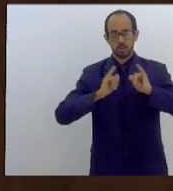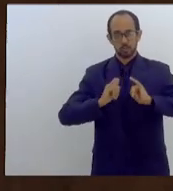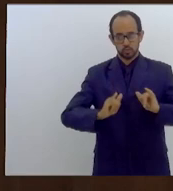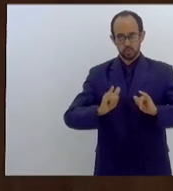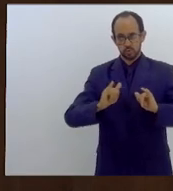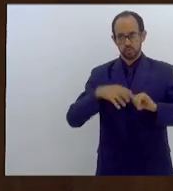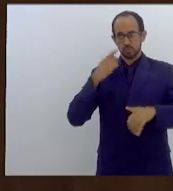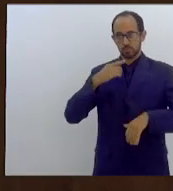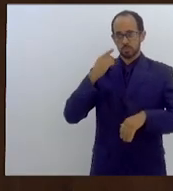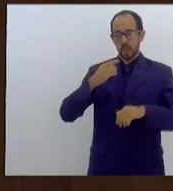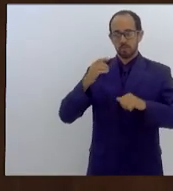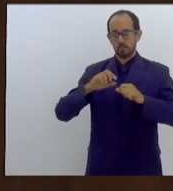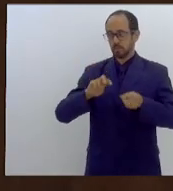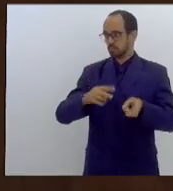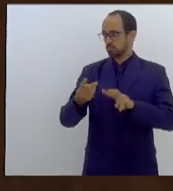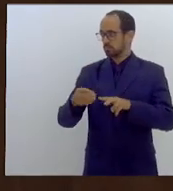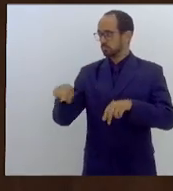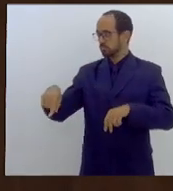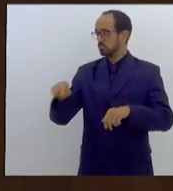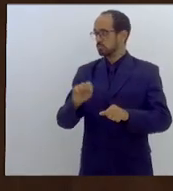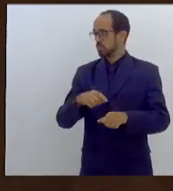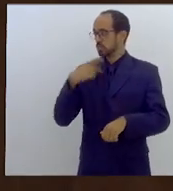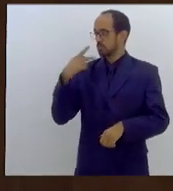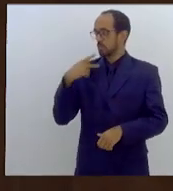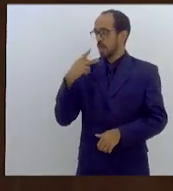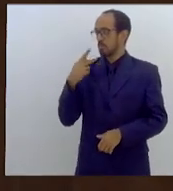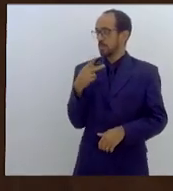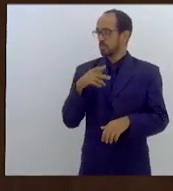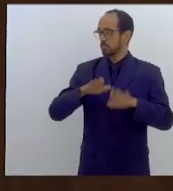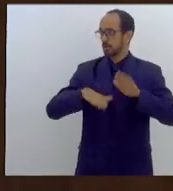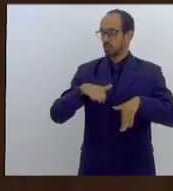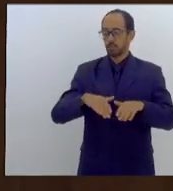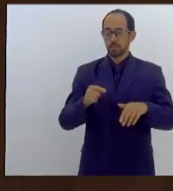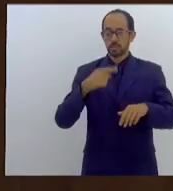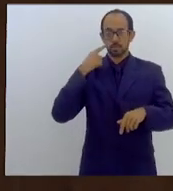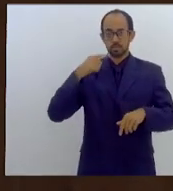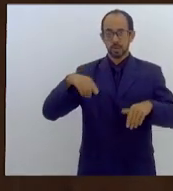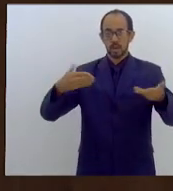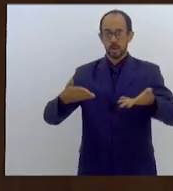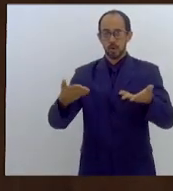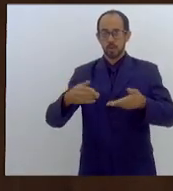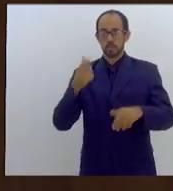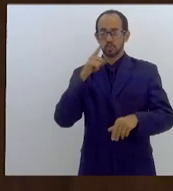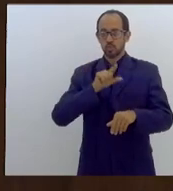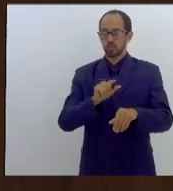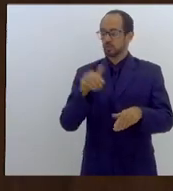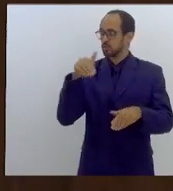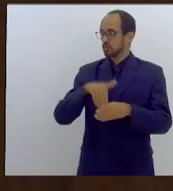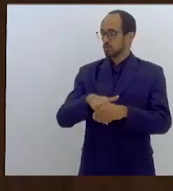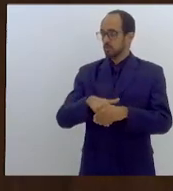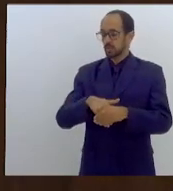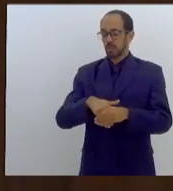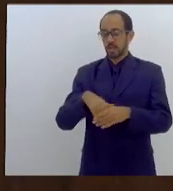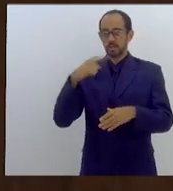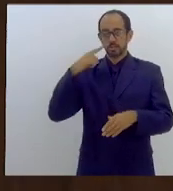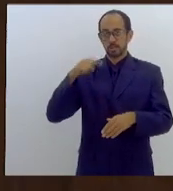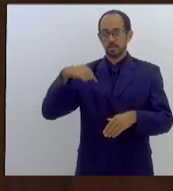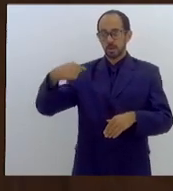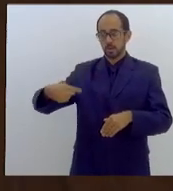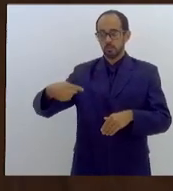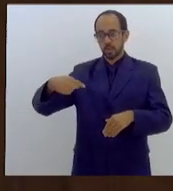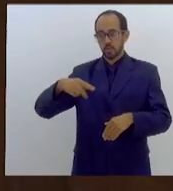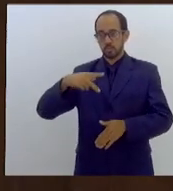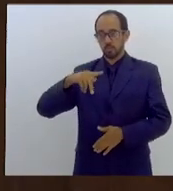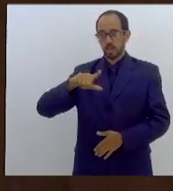remetidas a esse Parlamento, e talvez ainda essa semana, que a gente conseguisse votar na próxima semana o